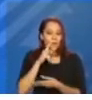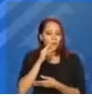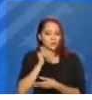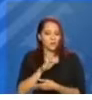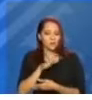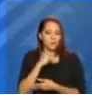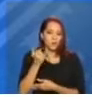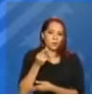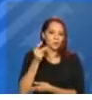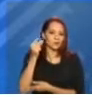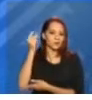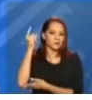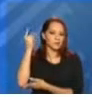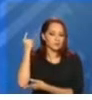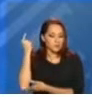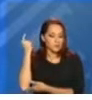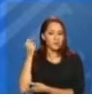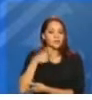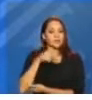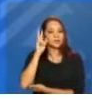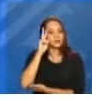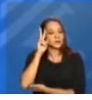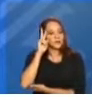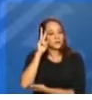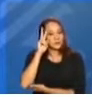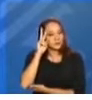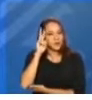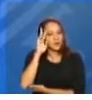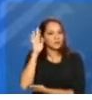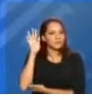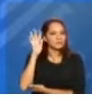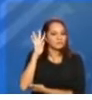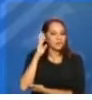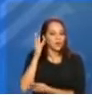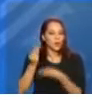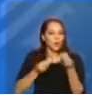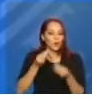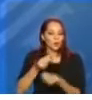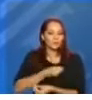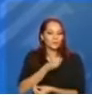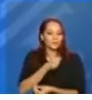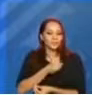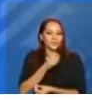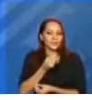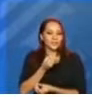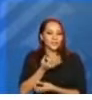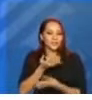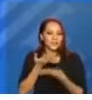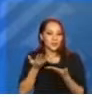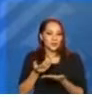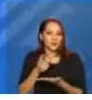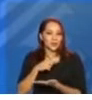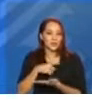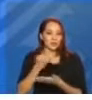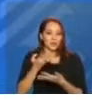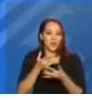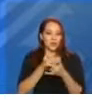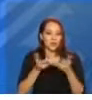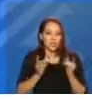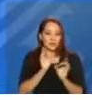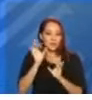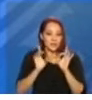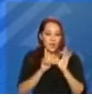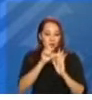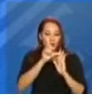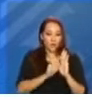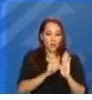e eu lembro um pouco do que a gente vive, né? Quando a gente reduziu o cheque especial de